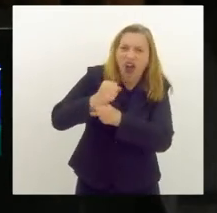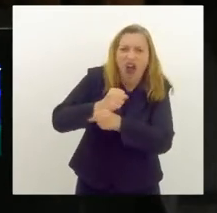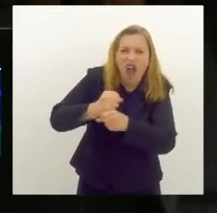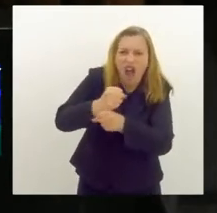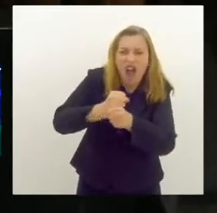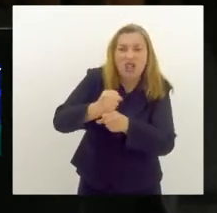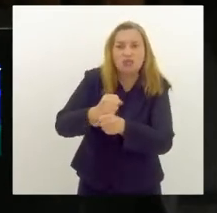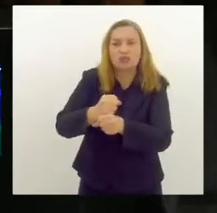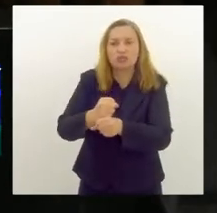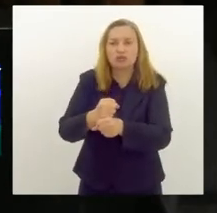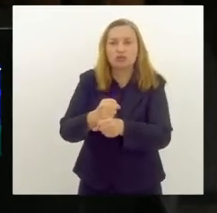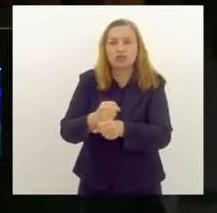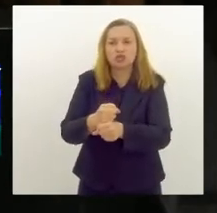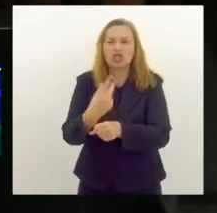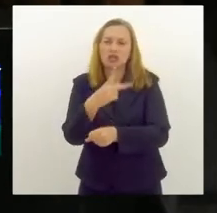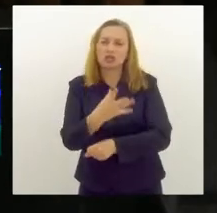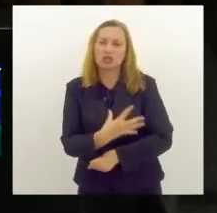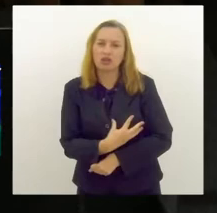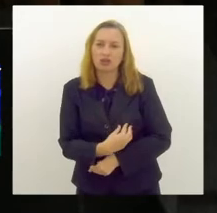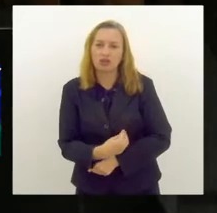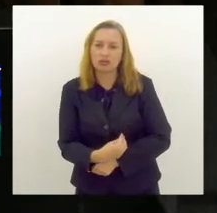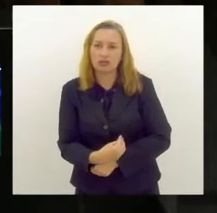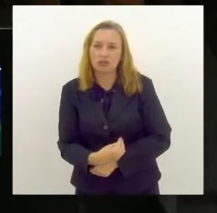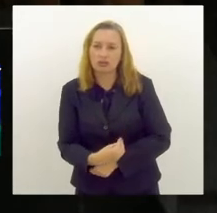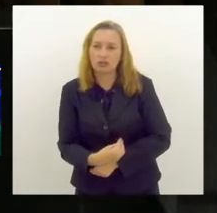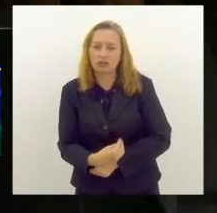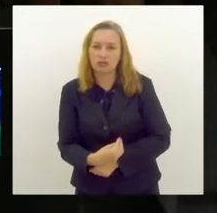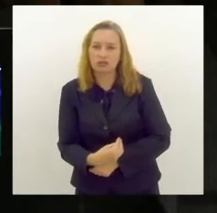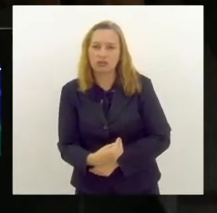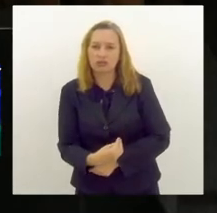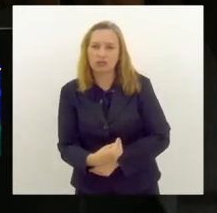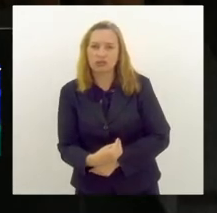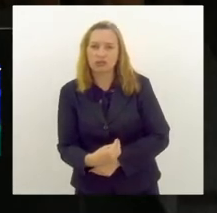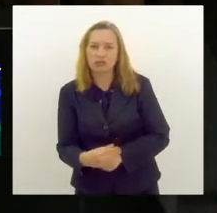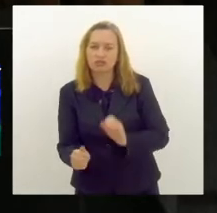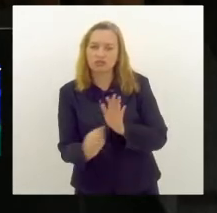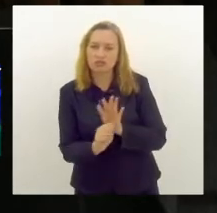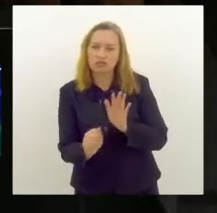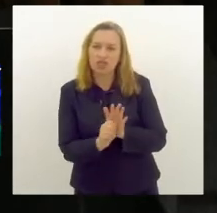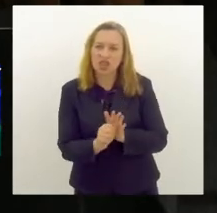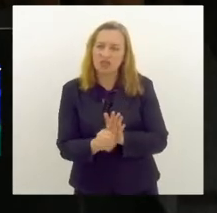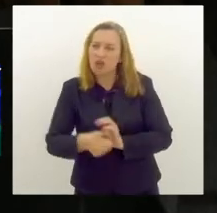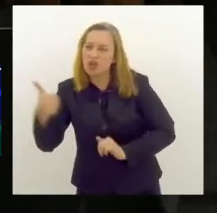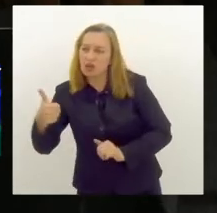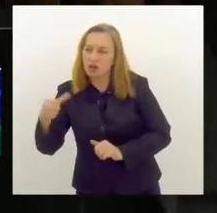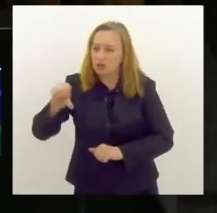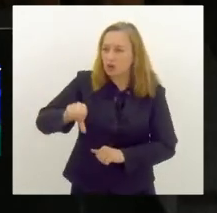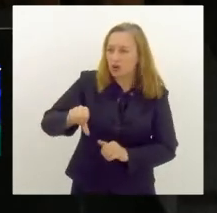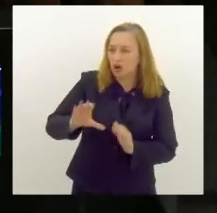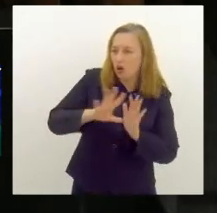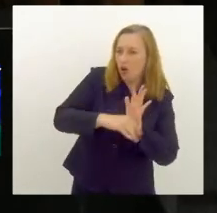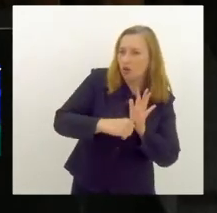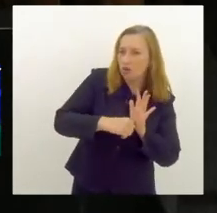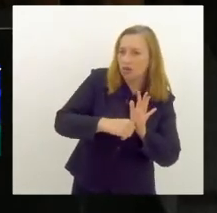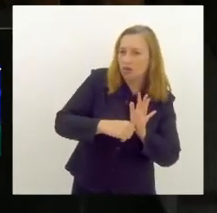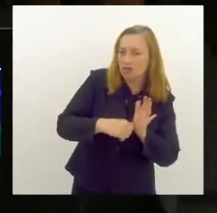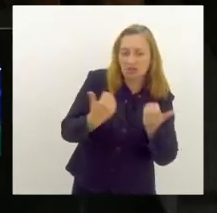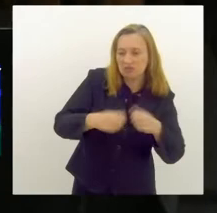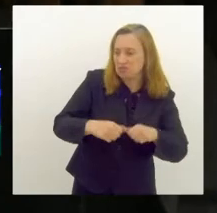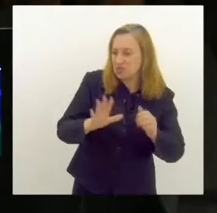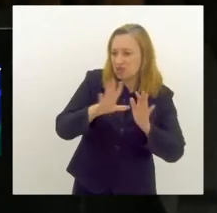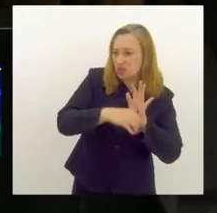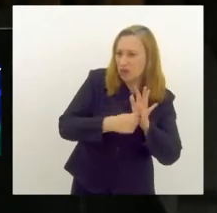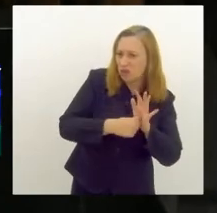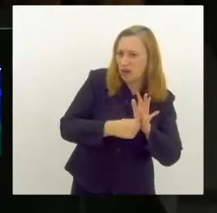anos e o teu filho fica nas drogas, melhora, piora, rouba, não precisa de roubar,